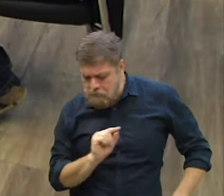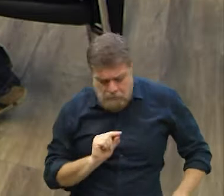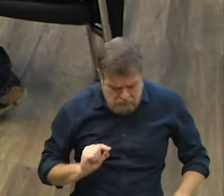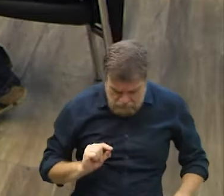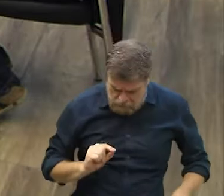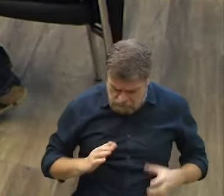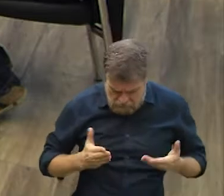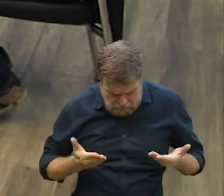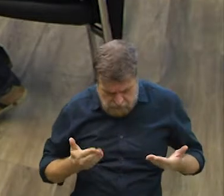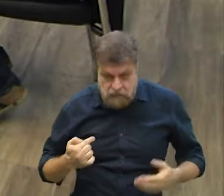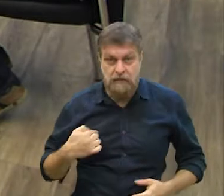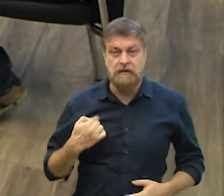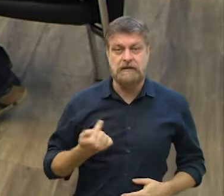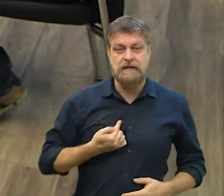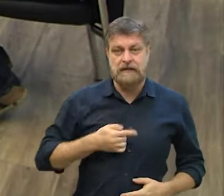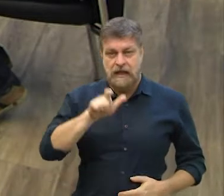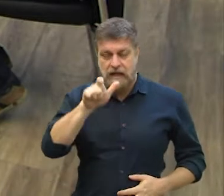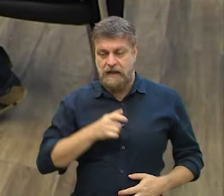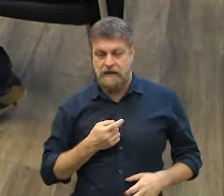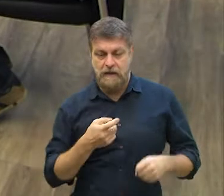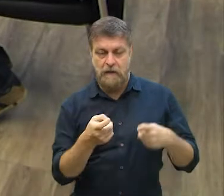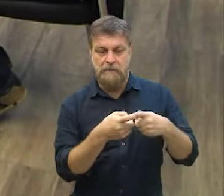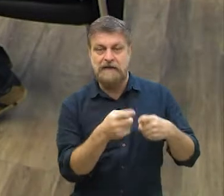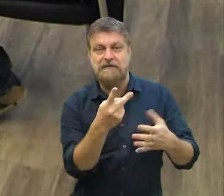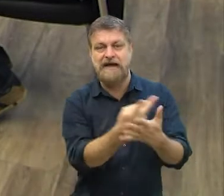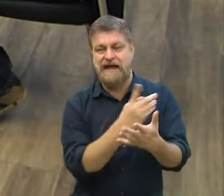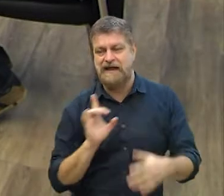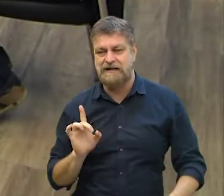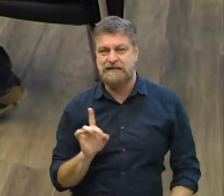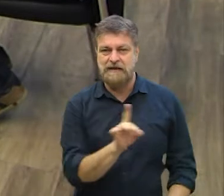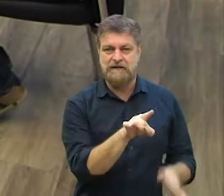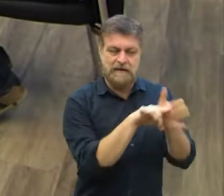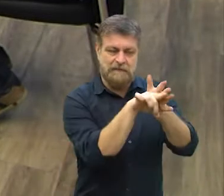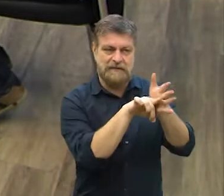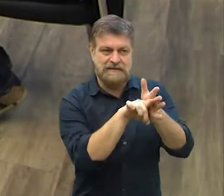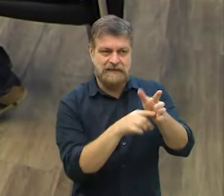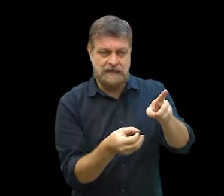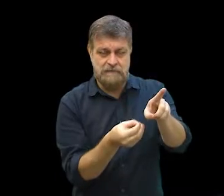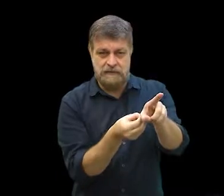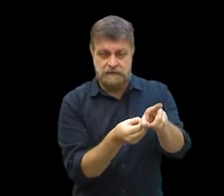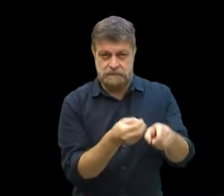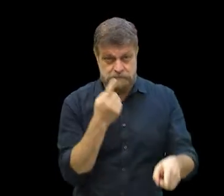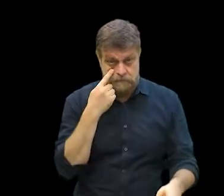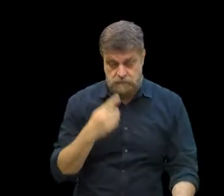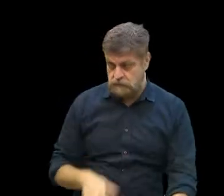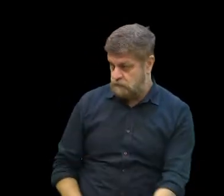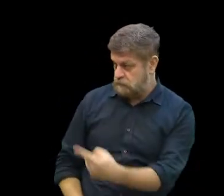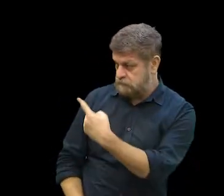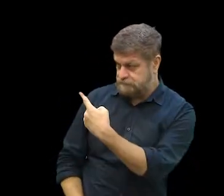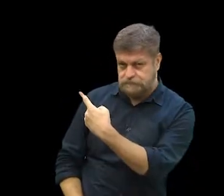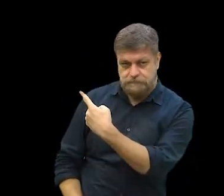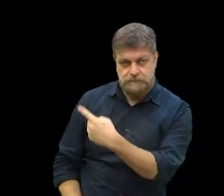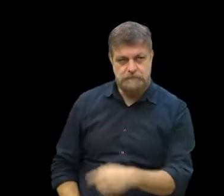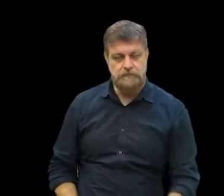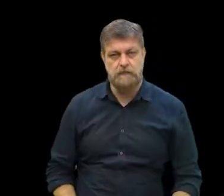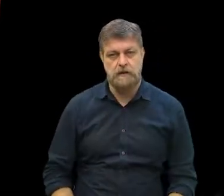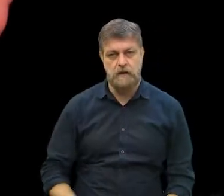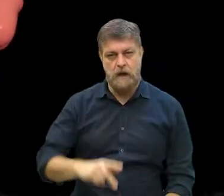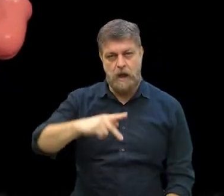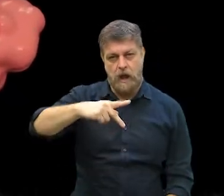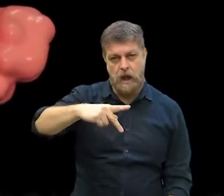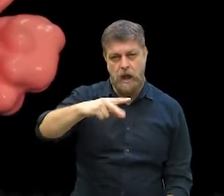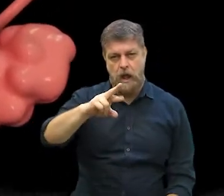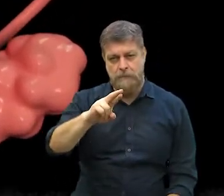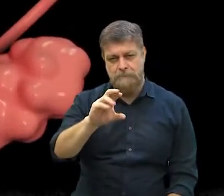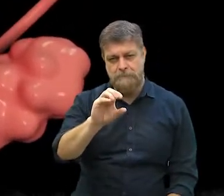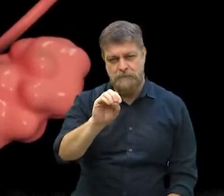que as pessoas procuram muitas vezes a especialidade errada até para fazer exame de próstata. Mas a próstata é uma glândula mais ou menos do